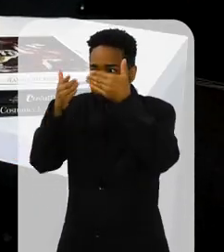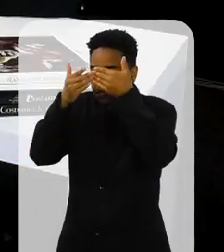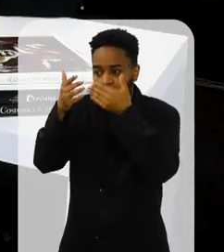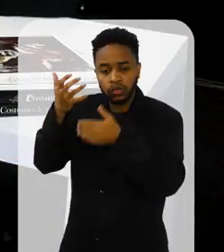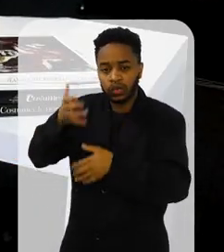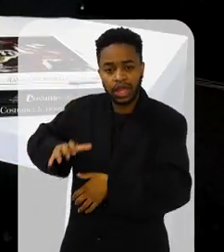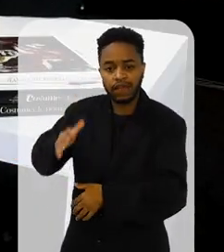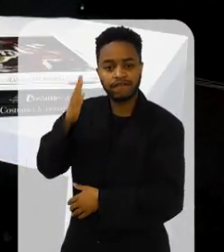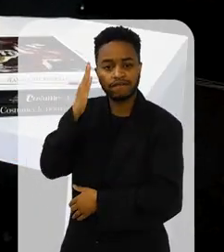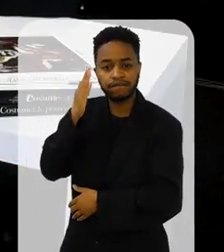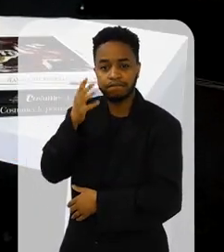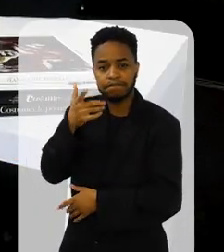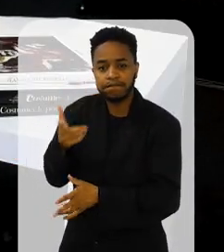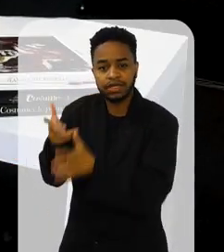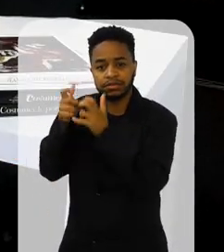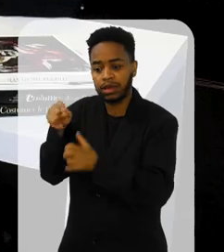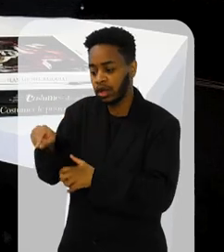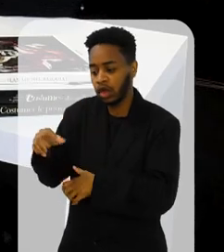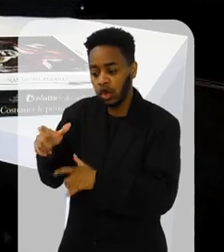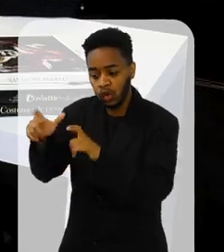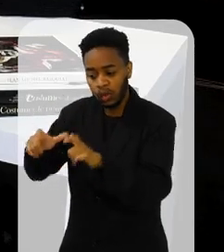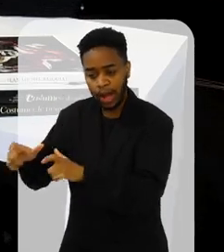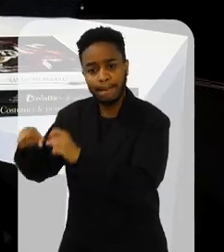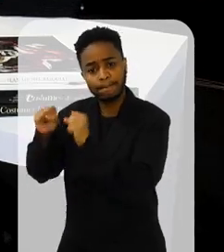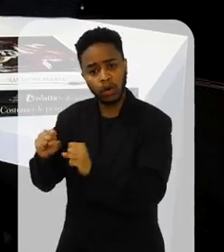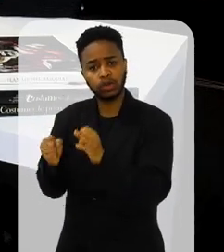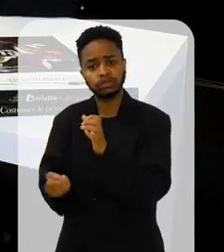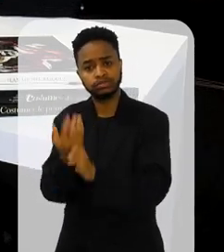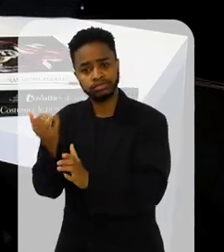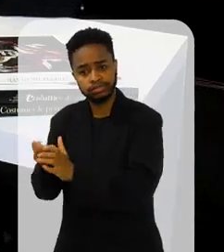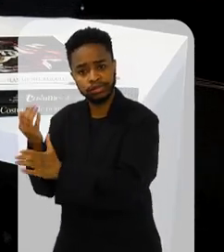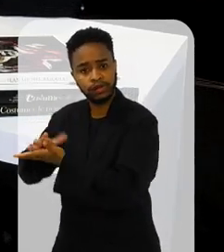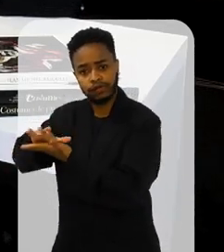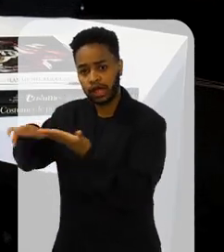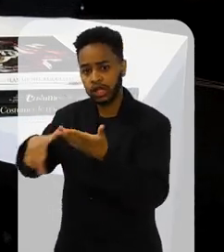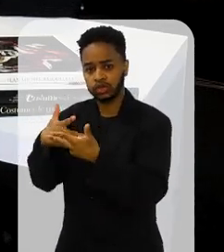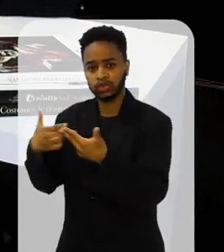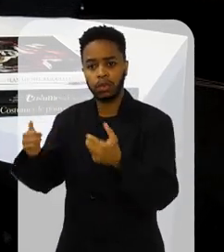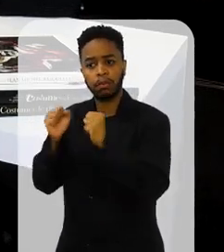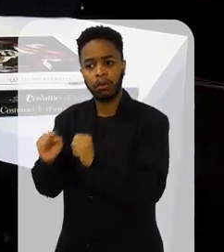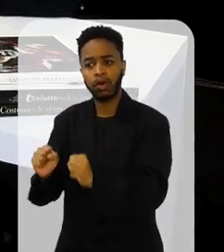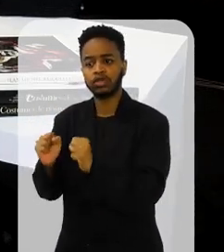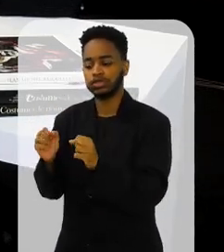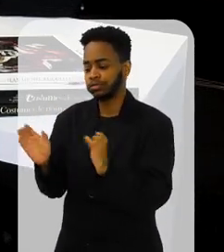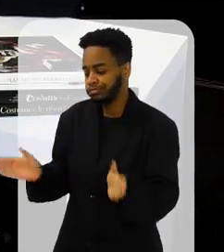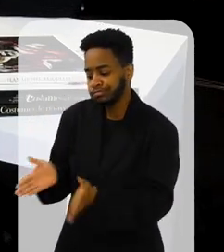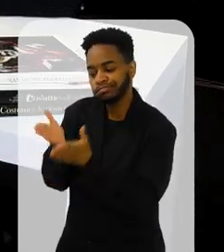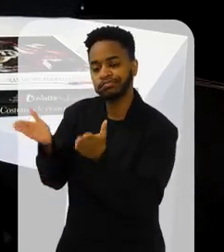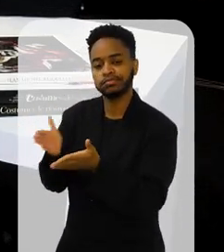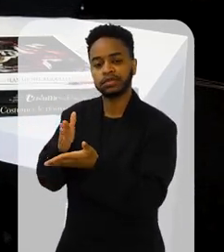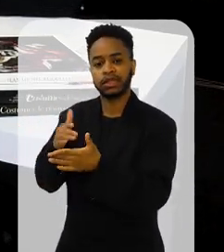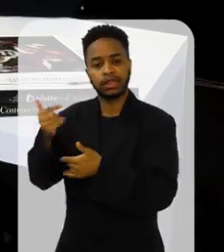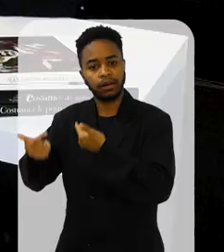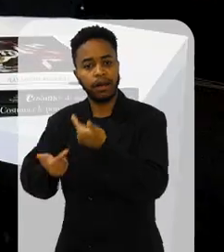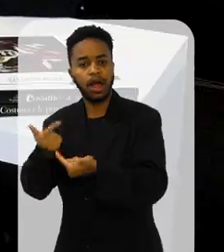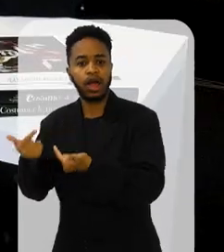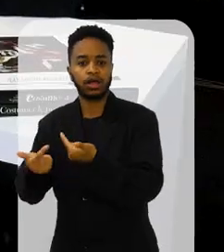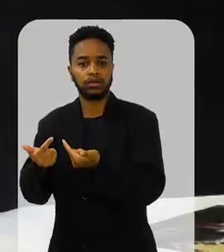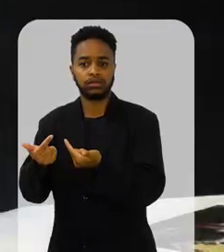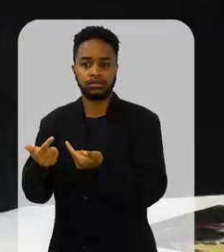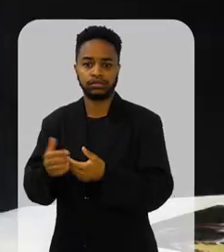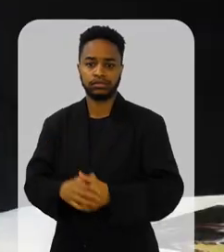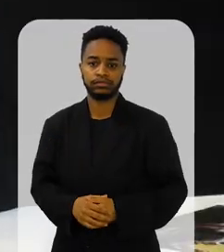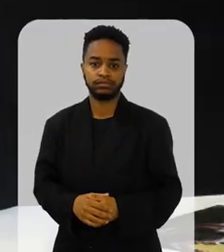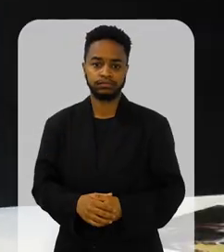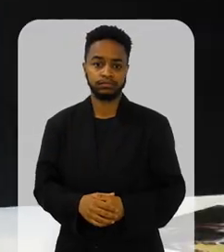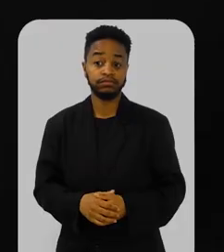cegos para entender que aquele é um espaço que você pode criar muita coisa, você pode fornecer muita coisa, você pode gerar empregos, cara. É impressionante